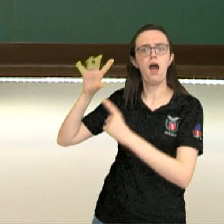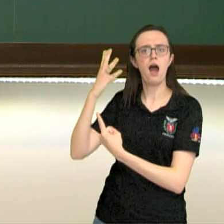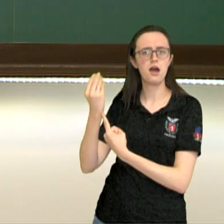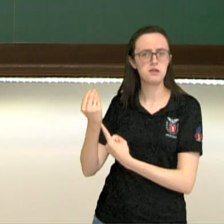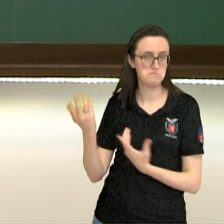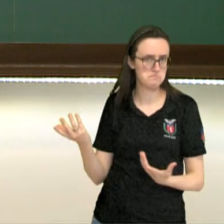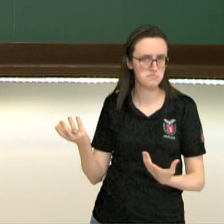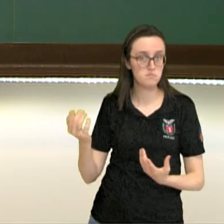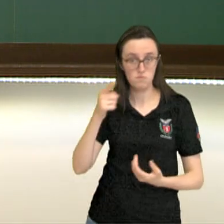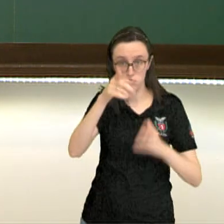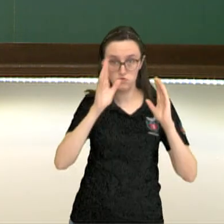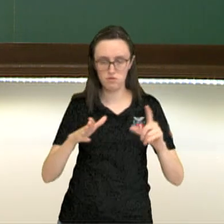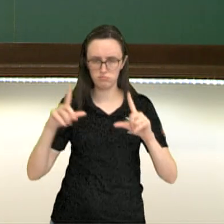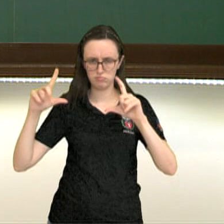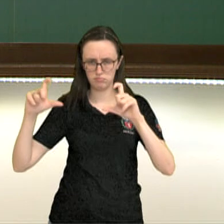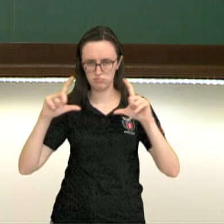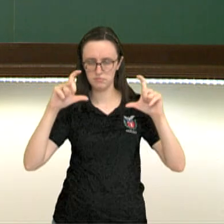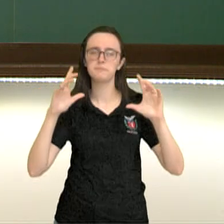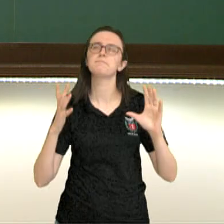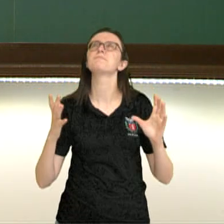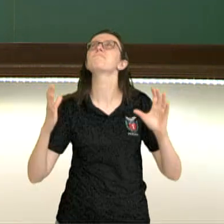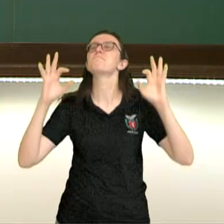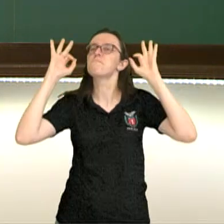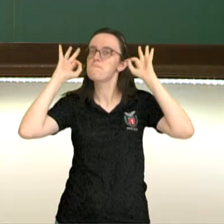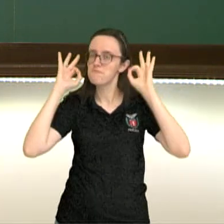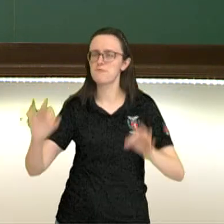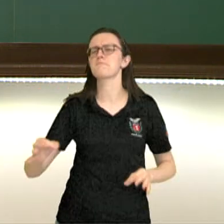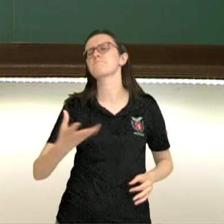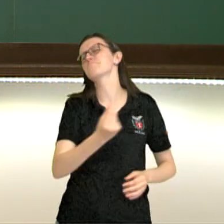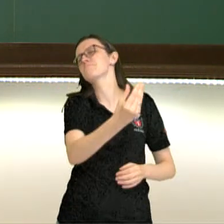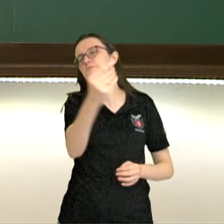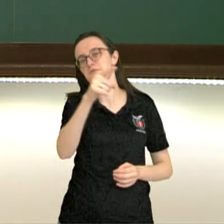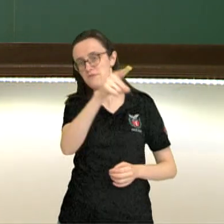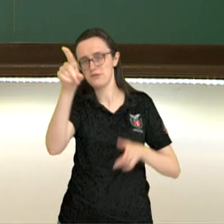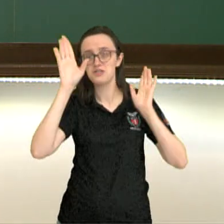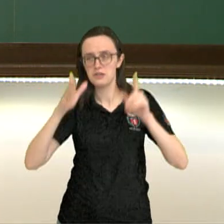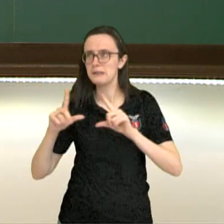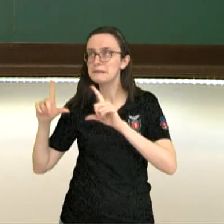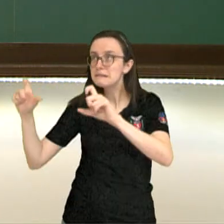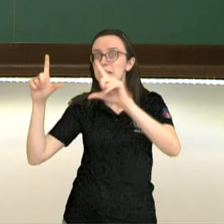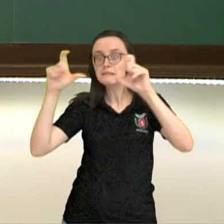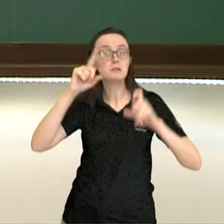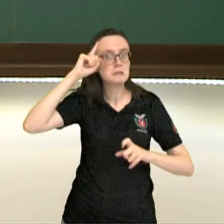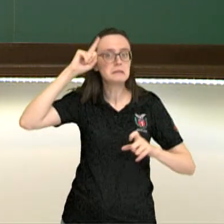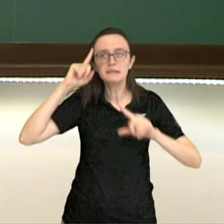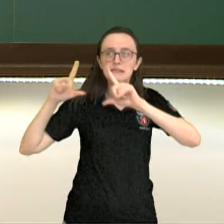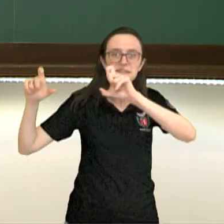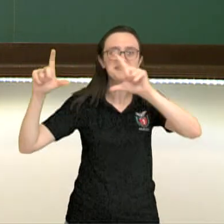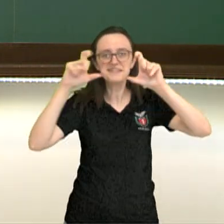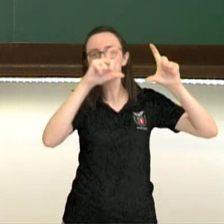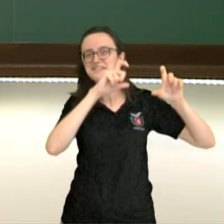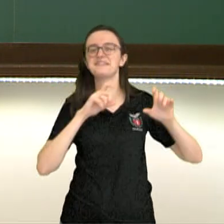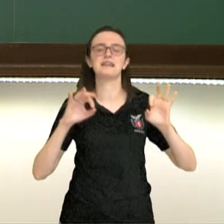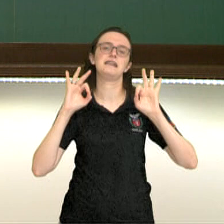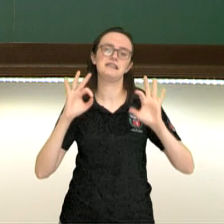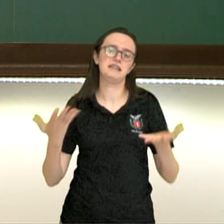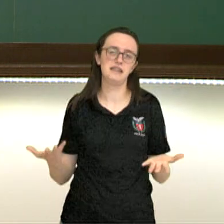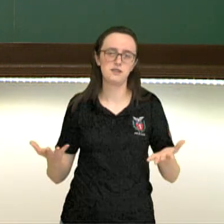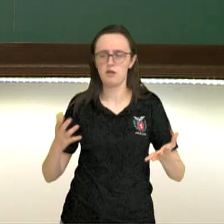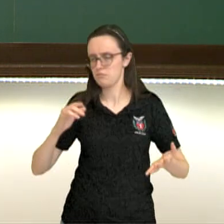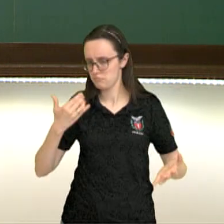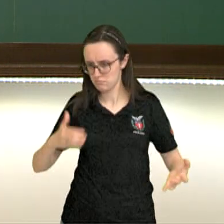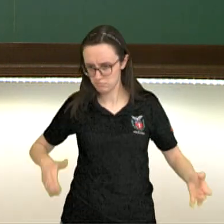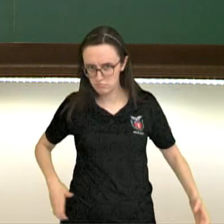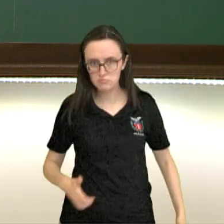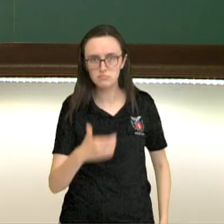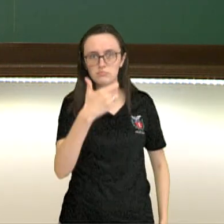Você já tirou fotos? Com certeza muitos de vocês tiram fotos todos os dias e carrega no